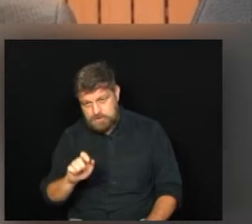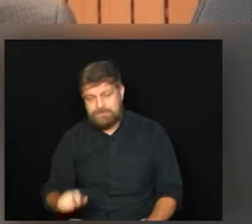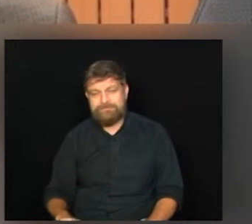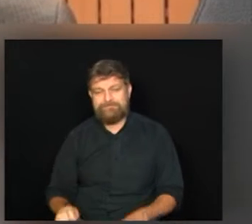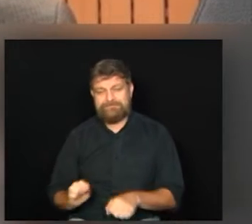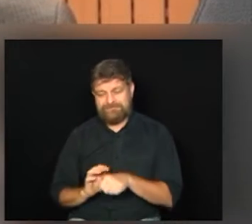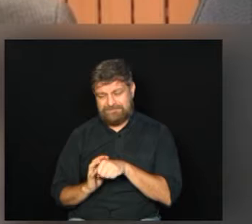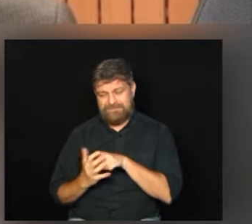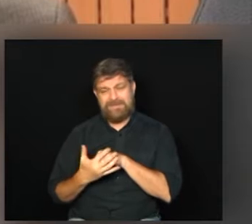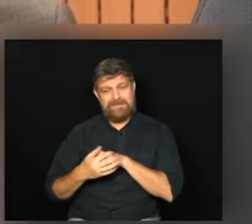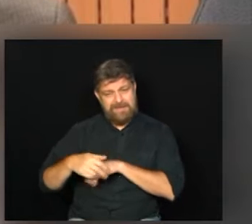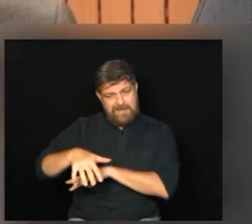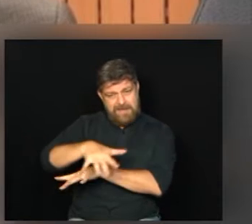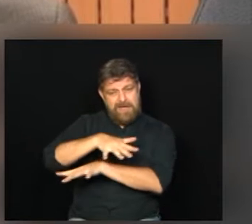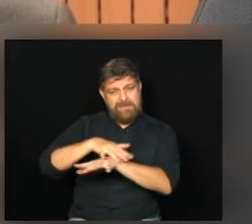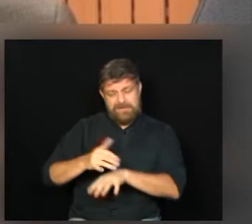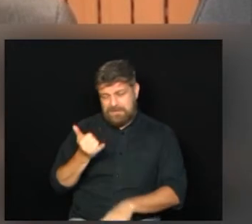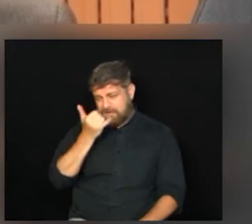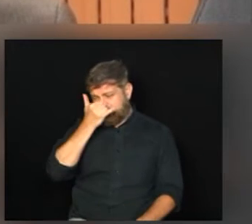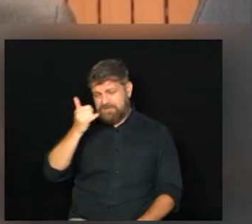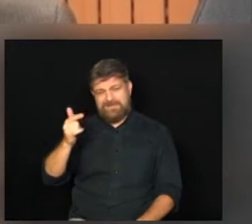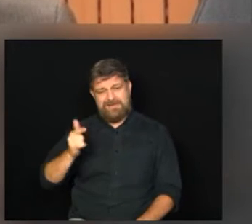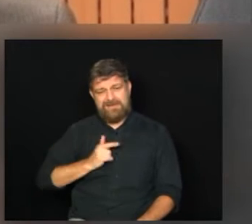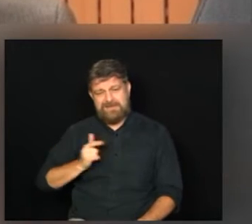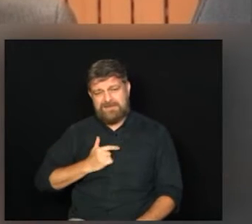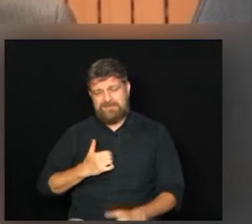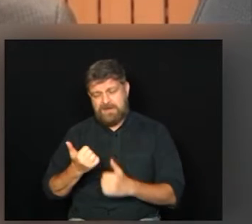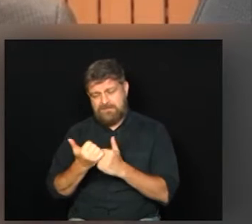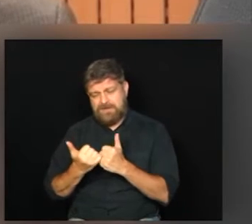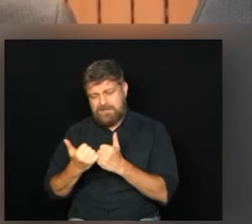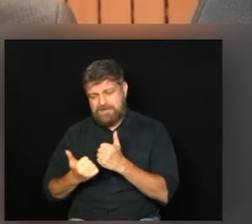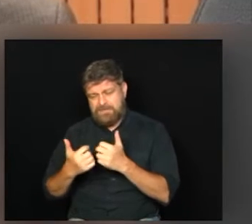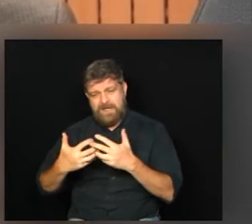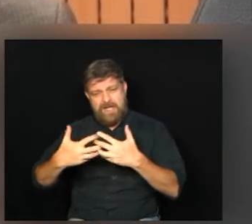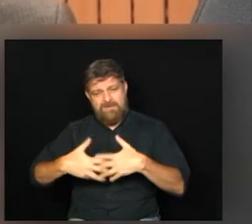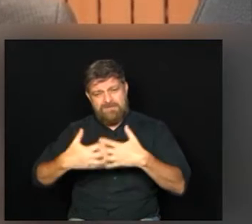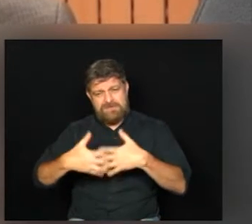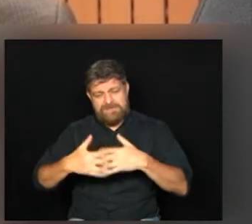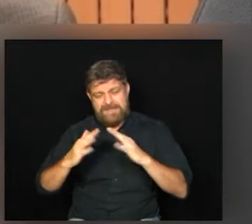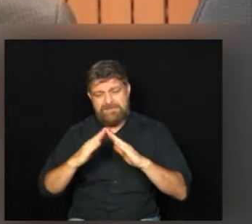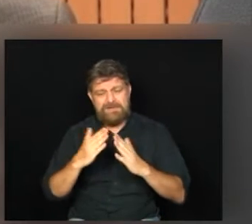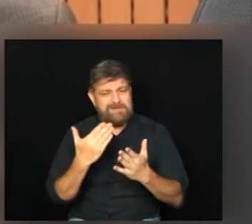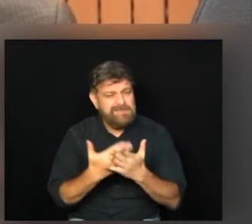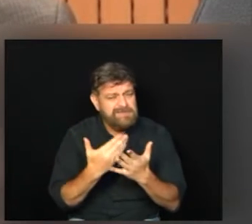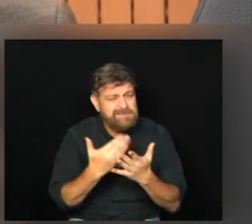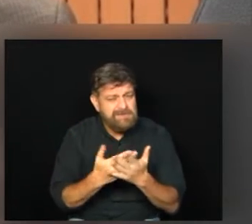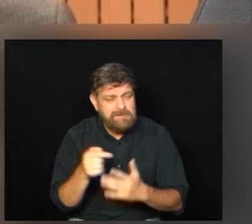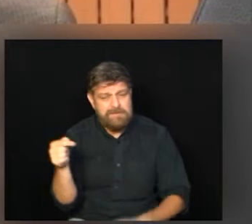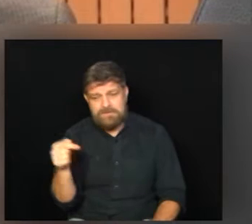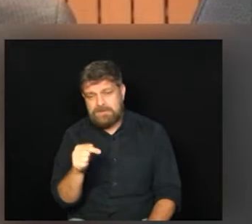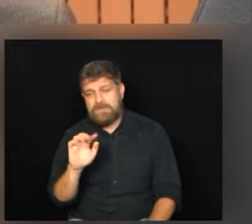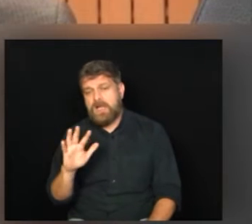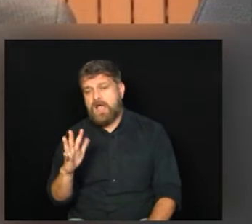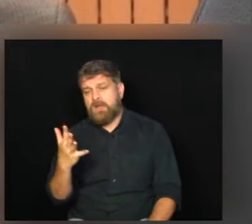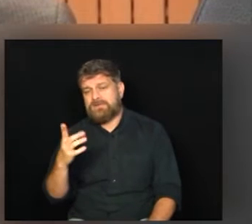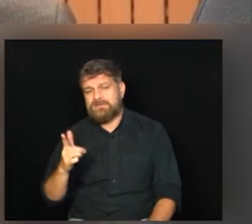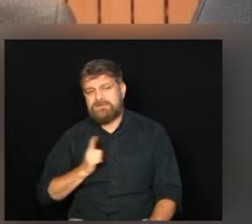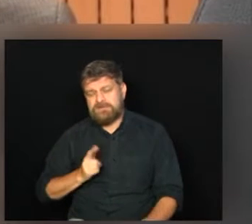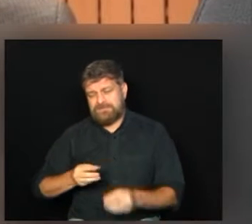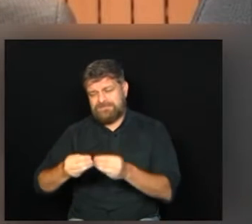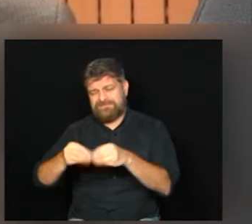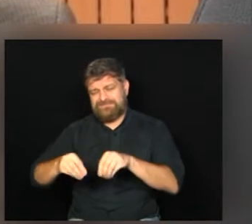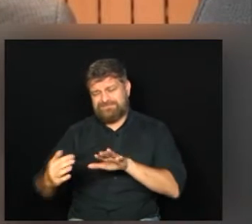causou uma sistemática de funcionamento para as escolas que levou a um